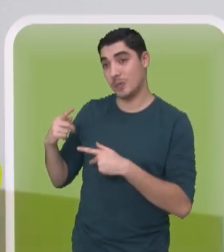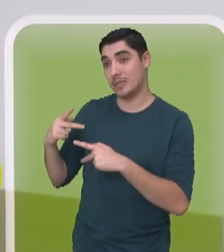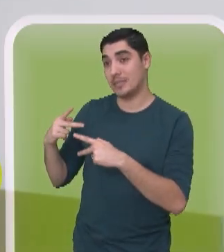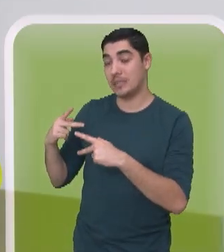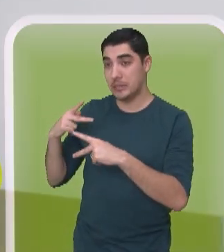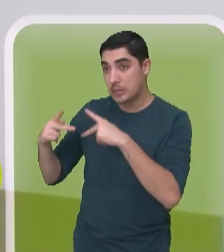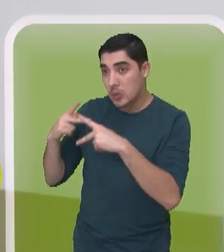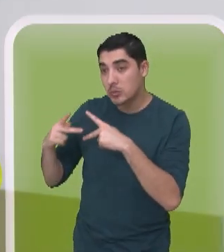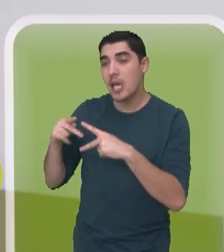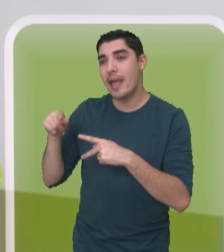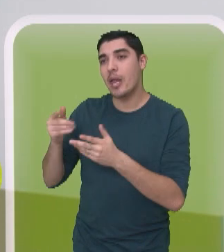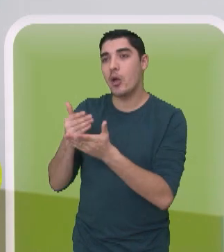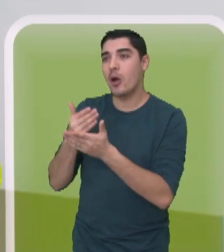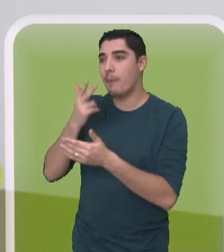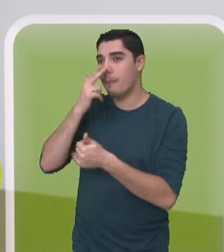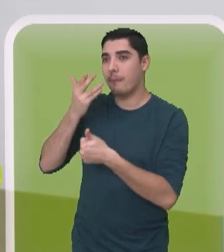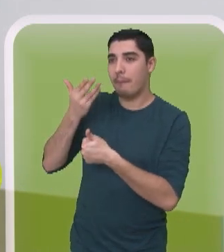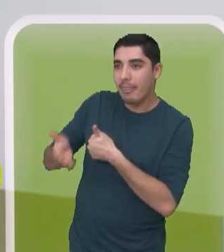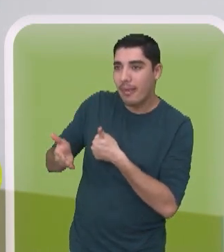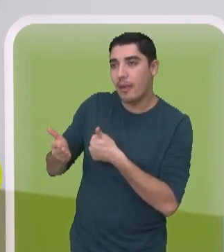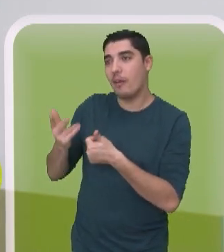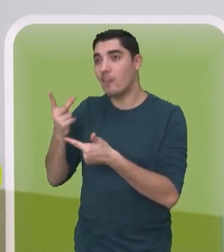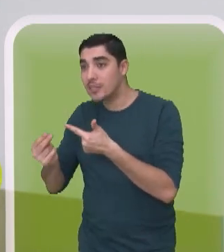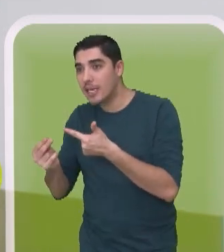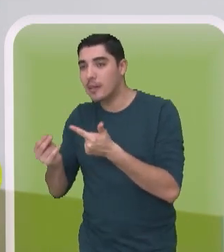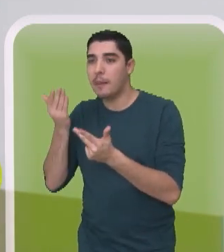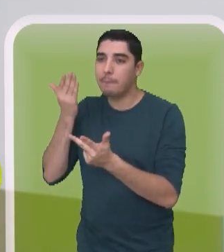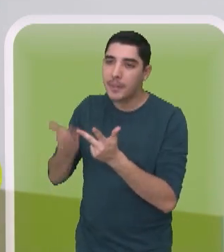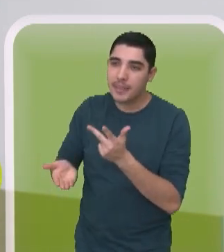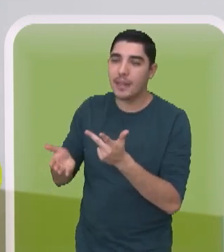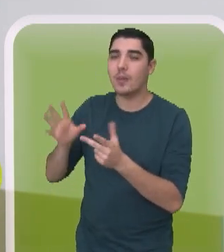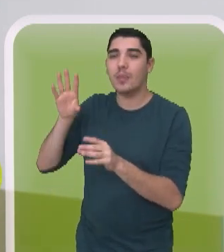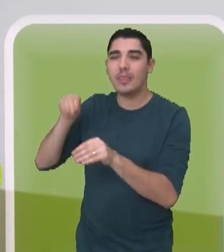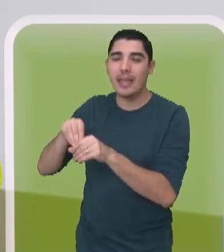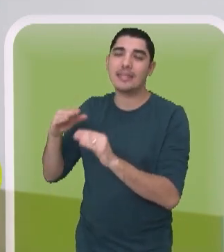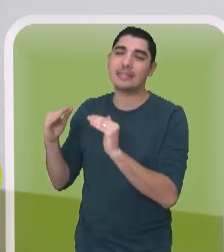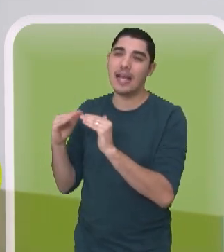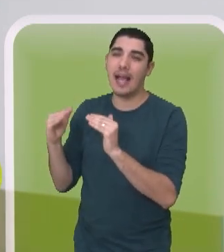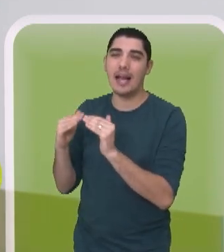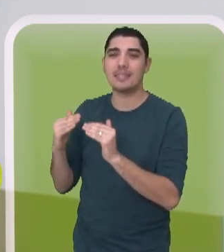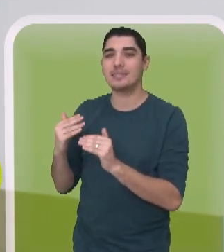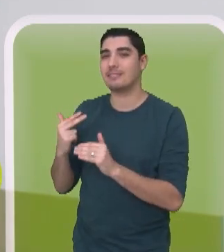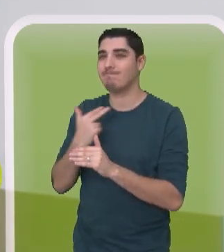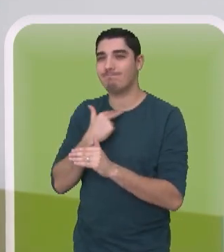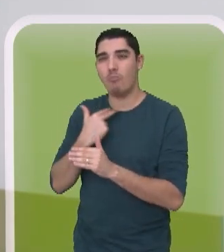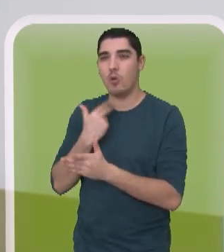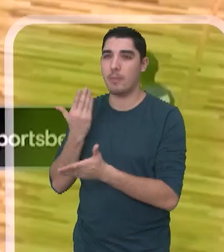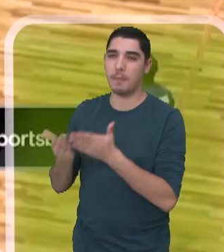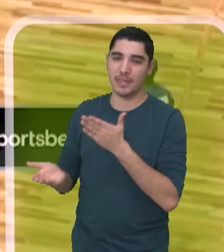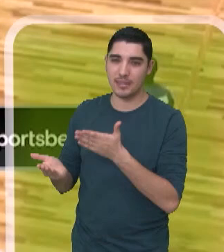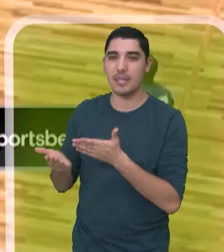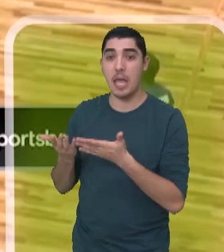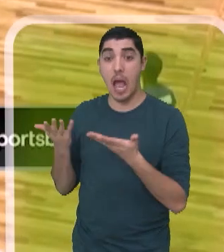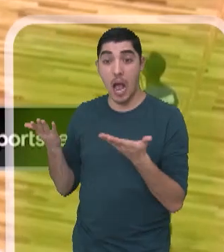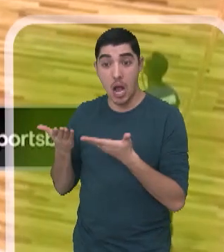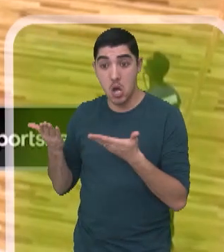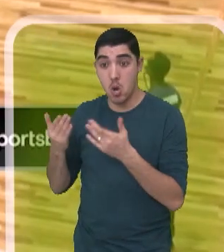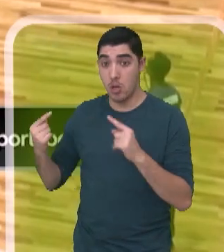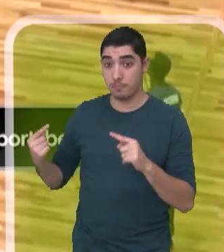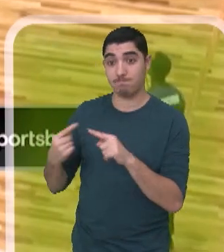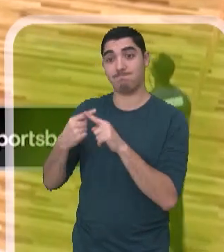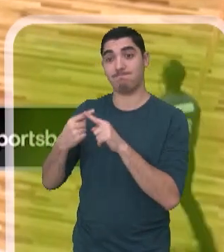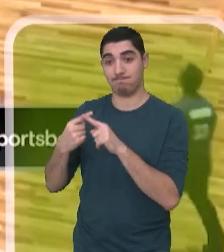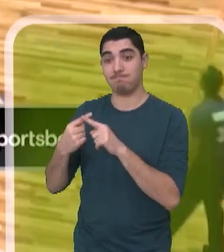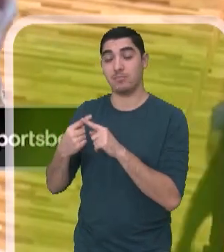começou tropeçando, aí venceu, aí perdeu em casa, né? Um jogo que não poderia perder. Agora vai enfrentar